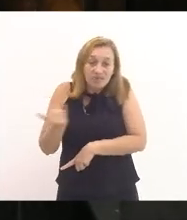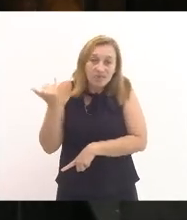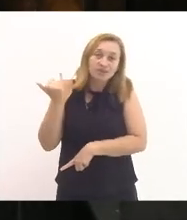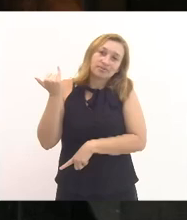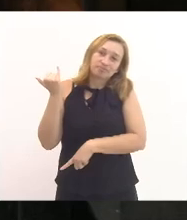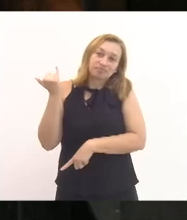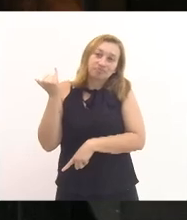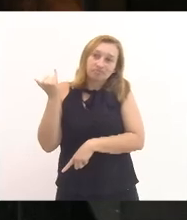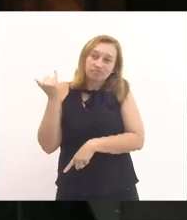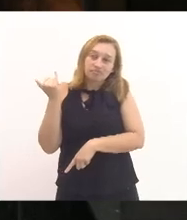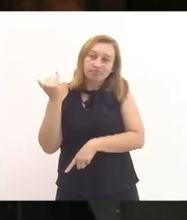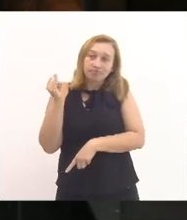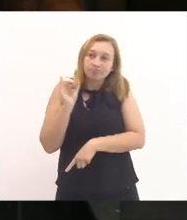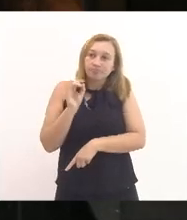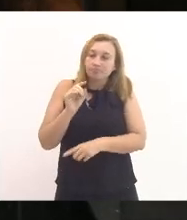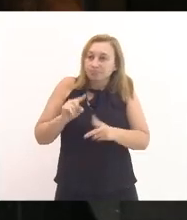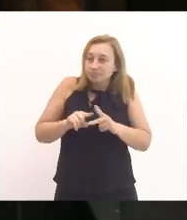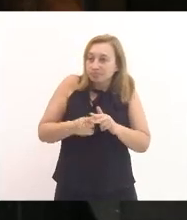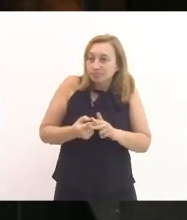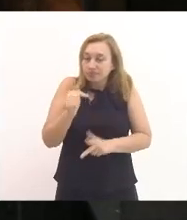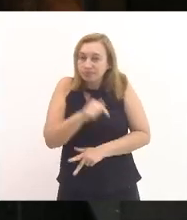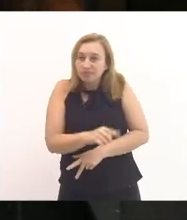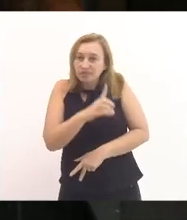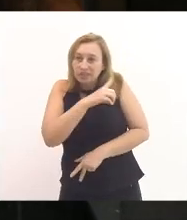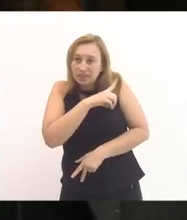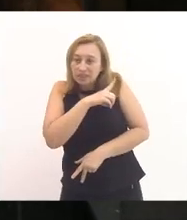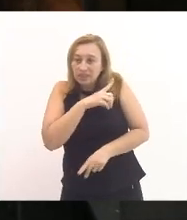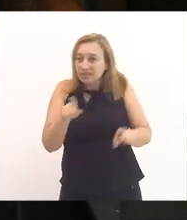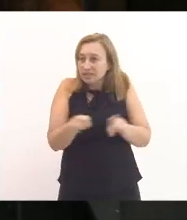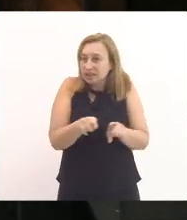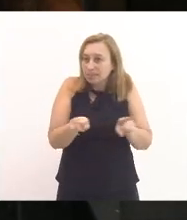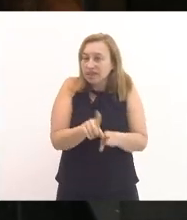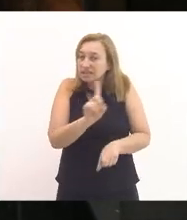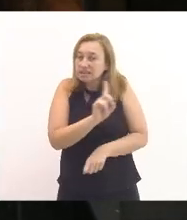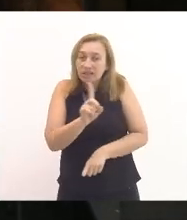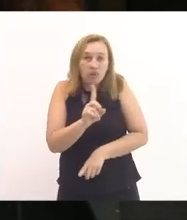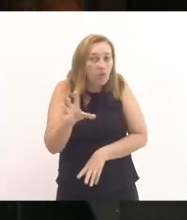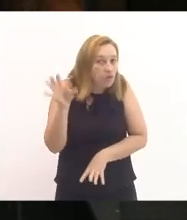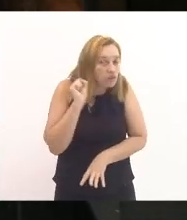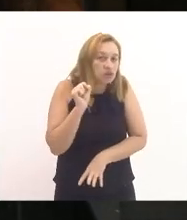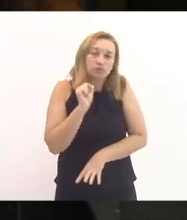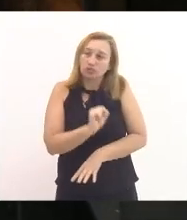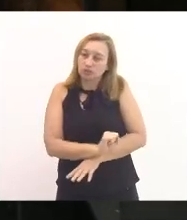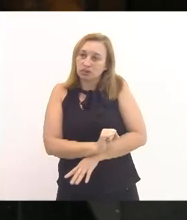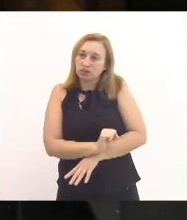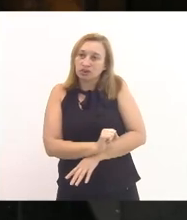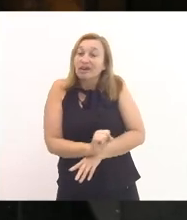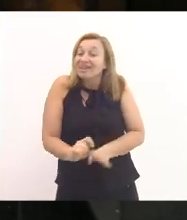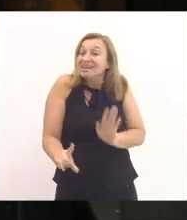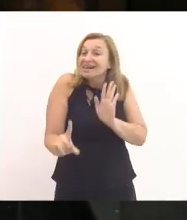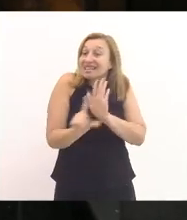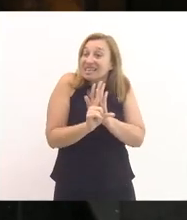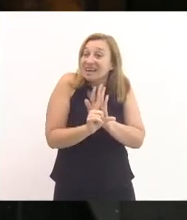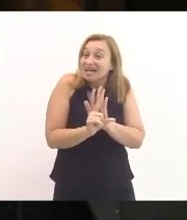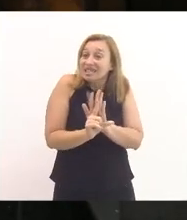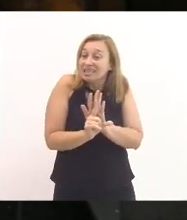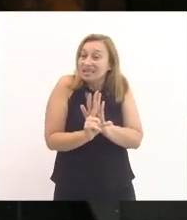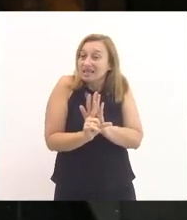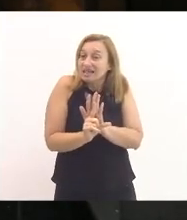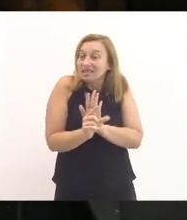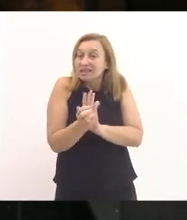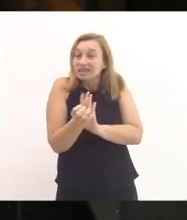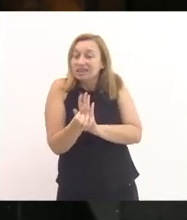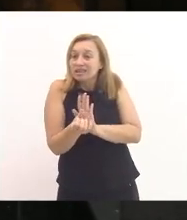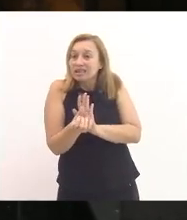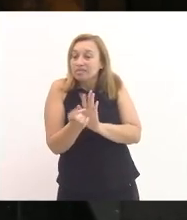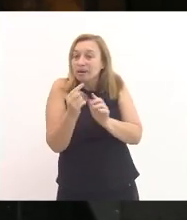necessário só uma correção aqui os delegados também não foram ouvidos essa lei é de uma meia